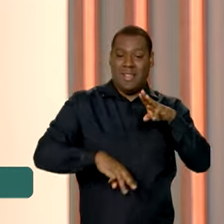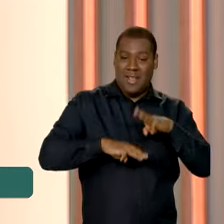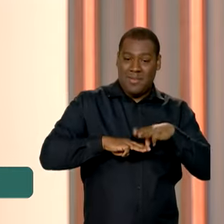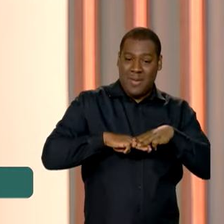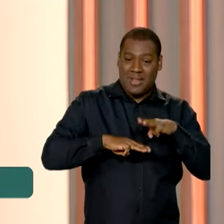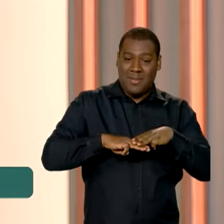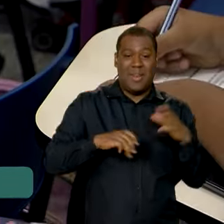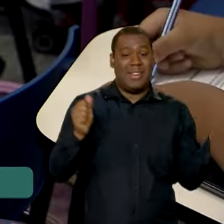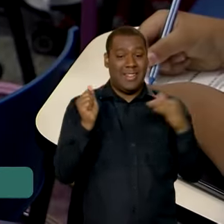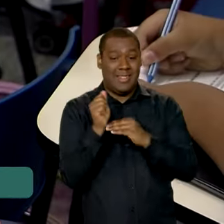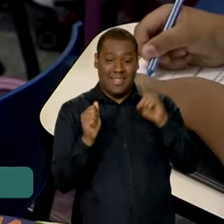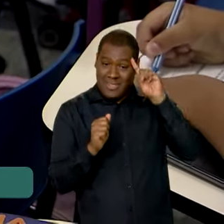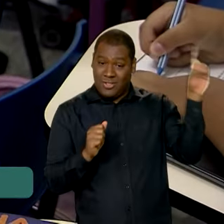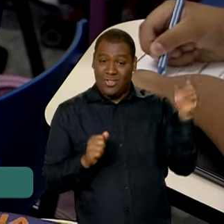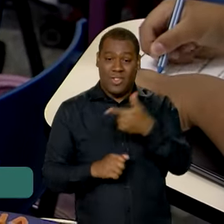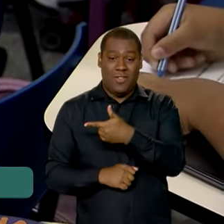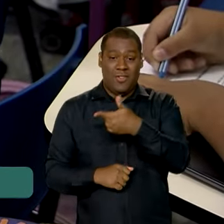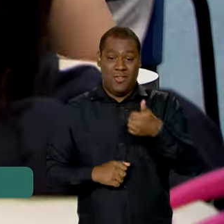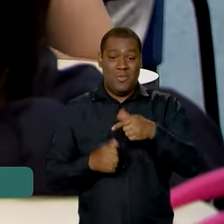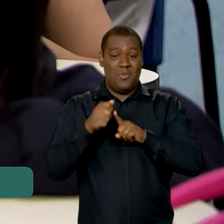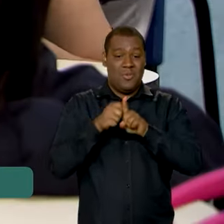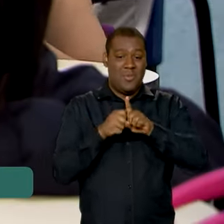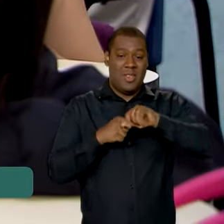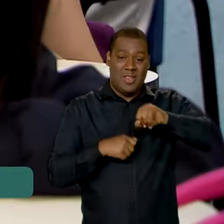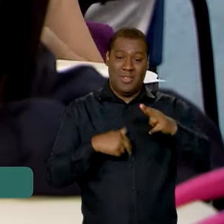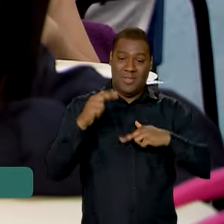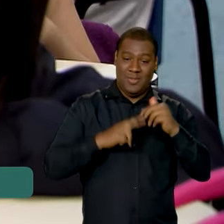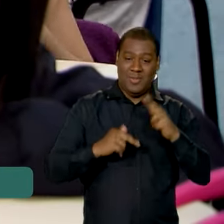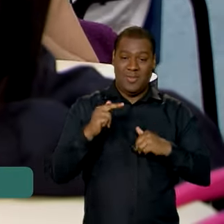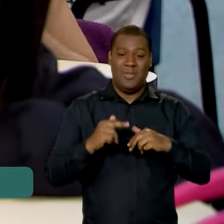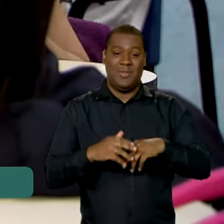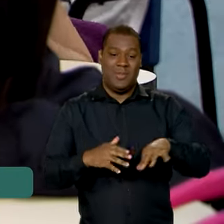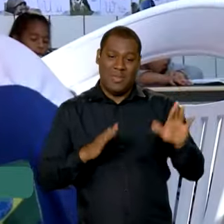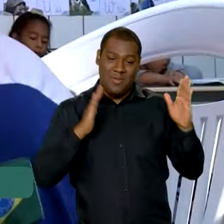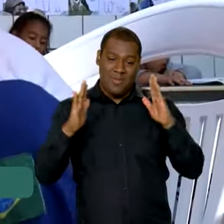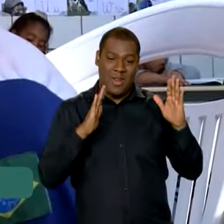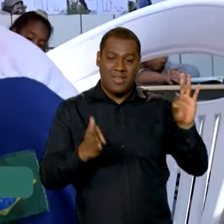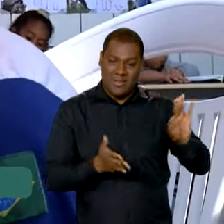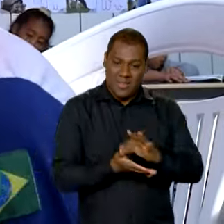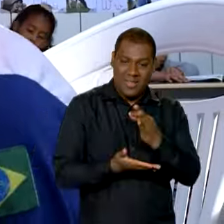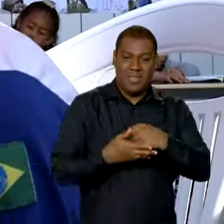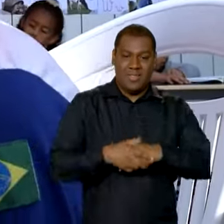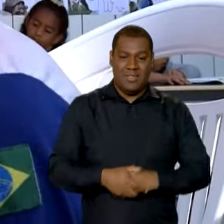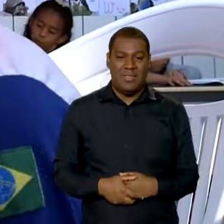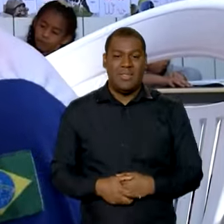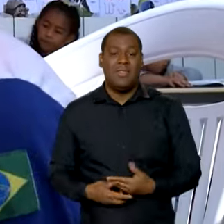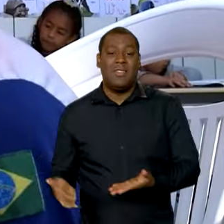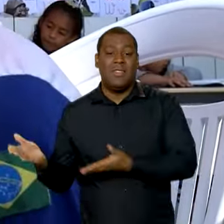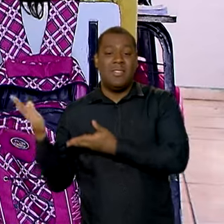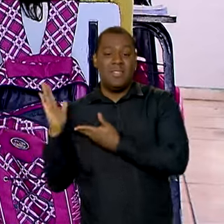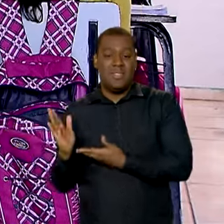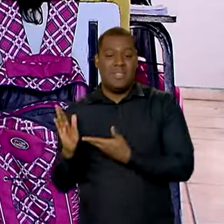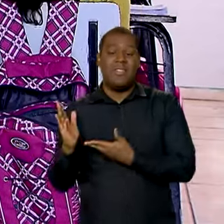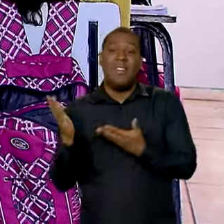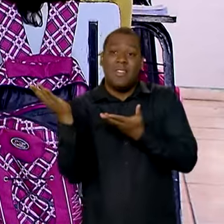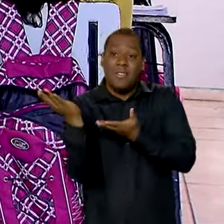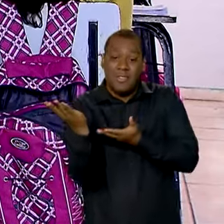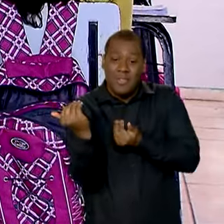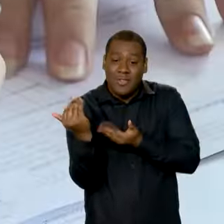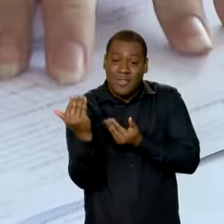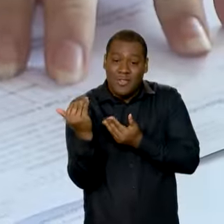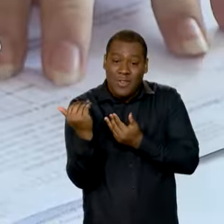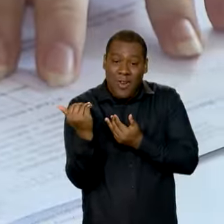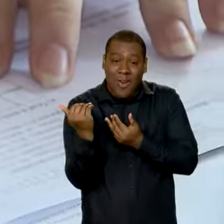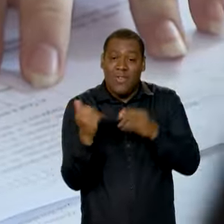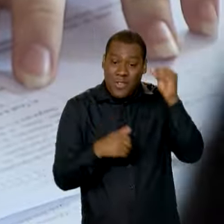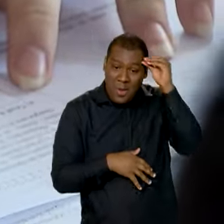de junho. Foi para incentivar o gosto pela matemática e descobrir jovens talentos dos números